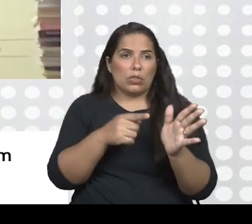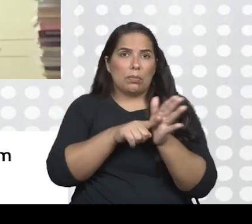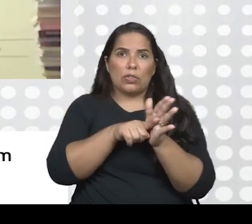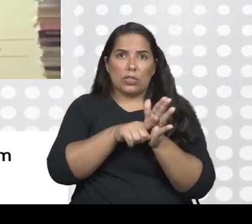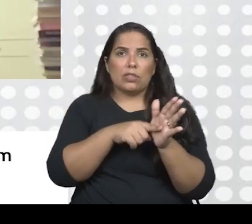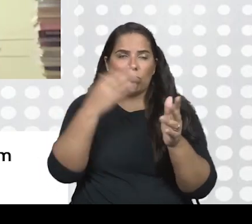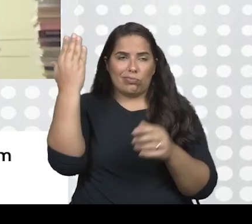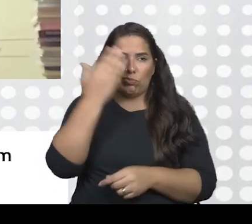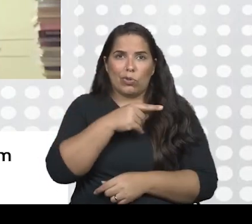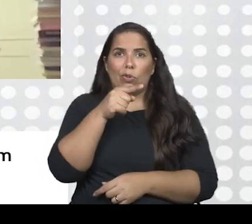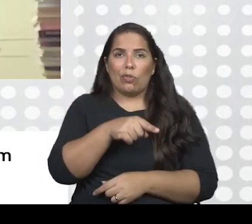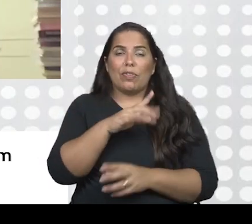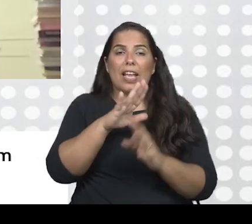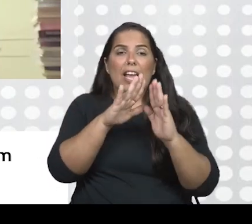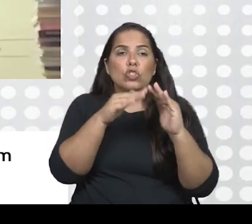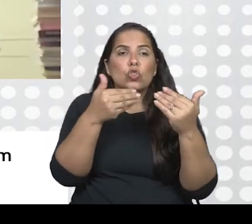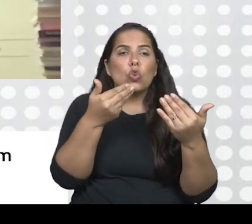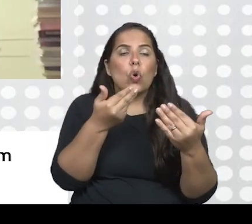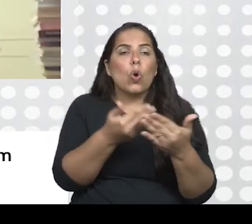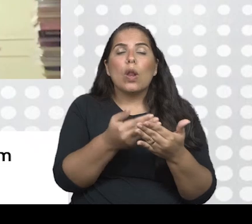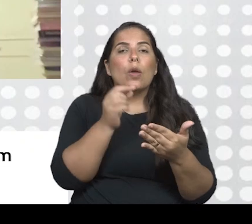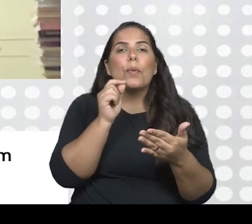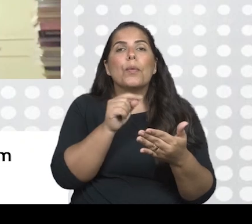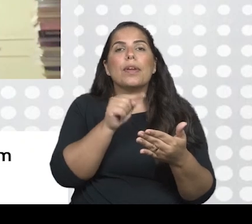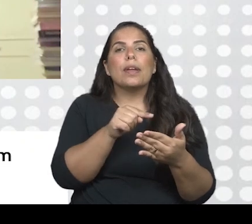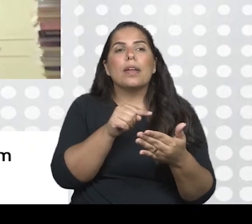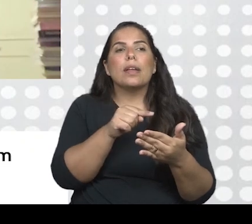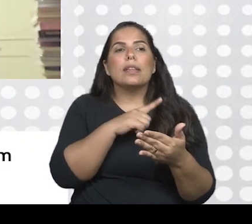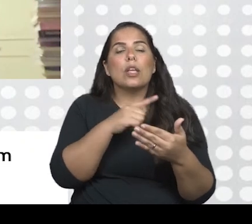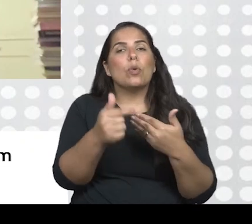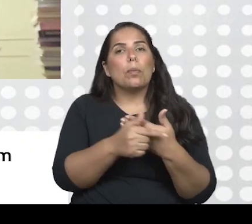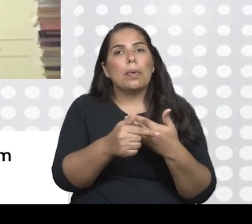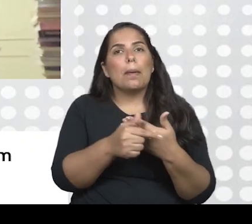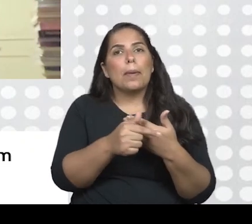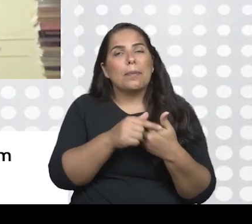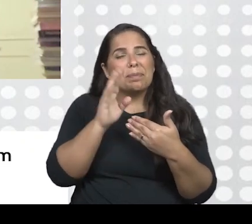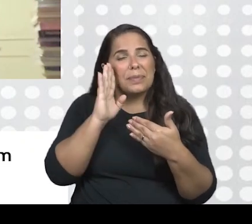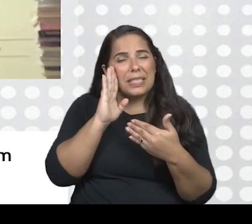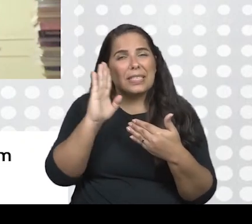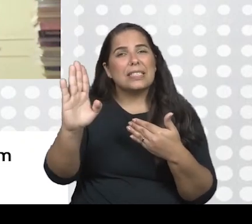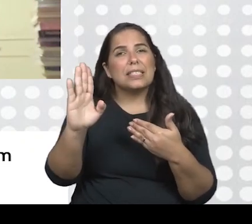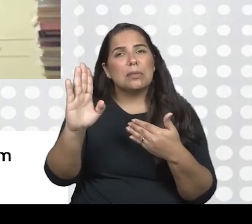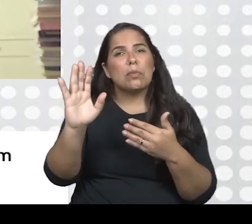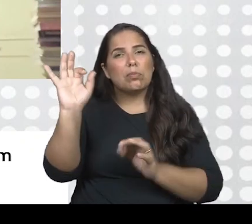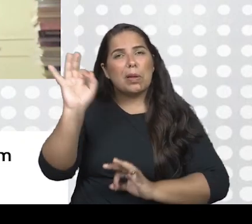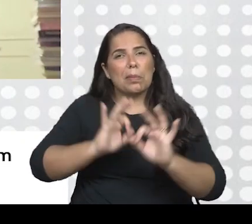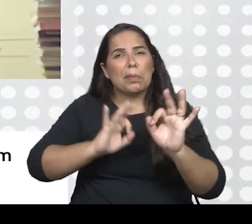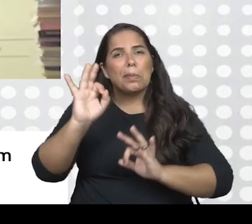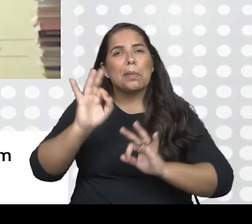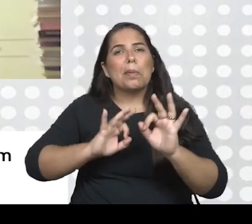pesquisas mostraram a escola como tendo um papel central para